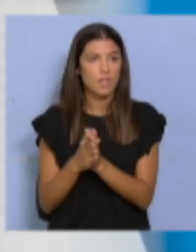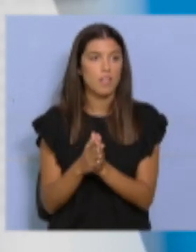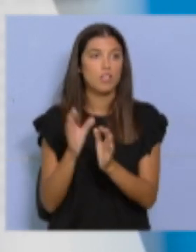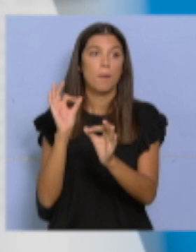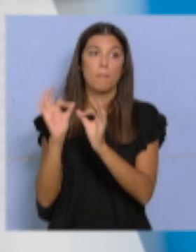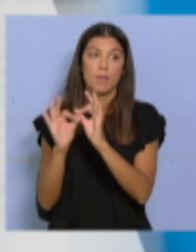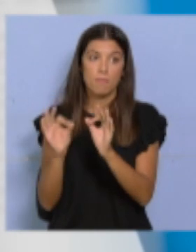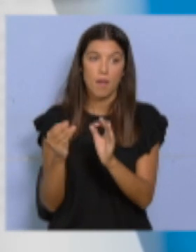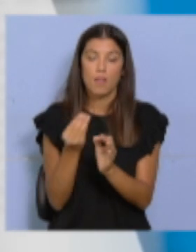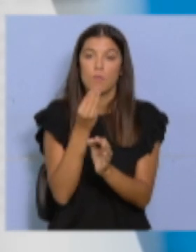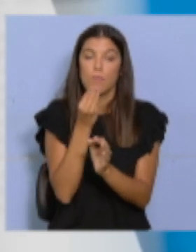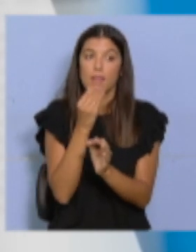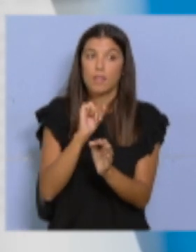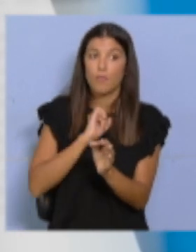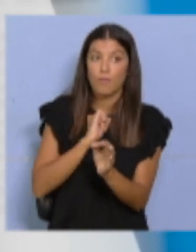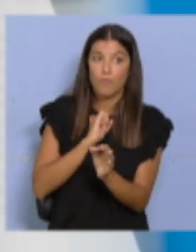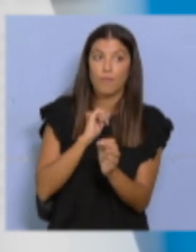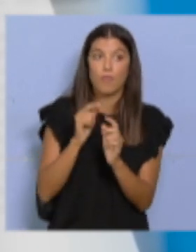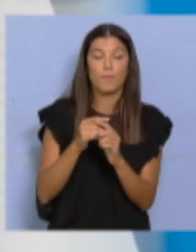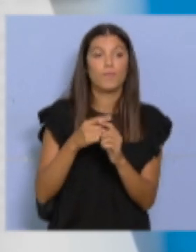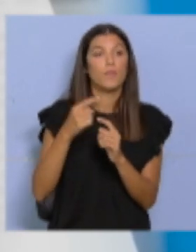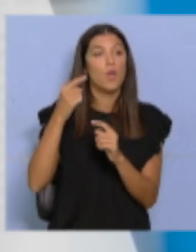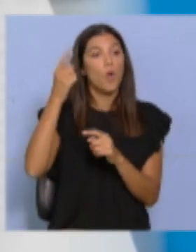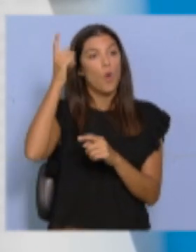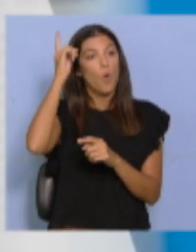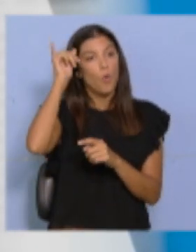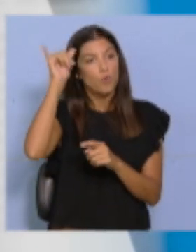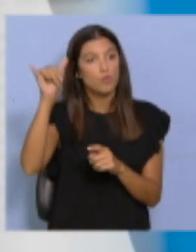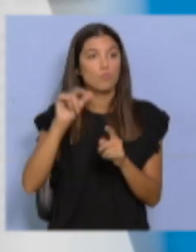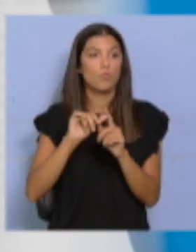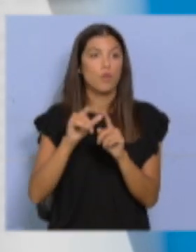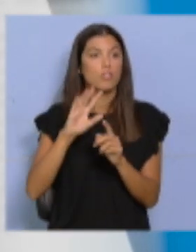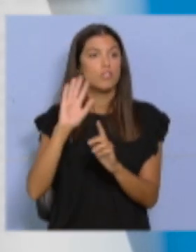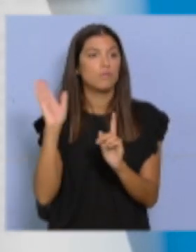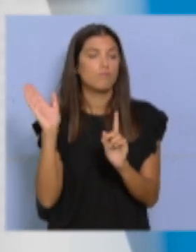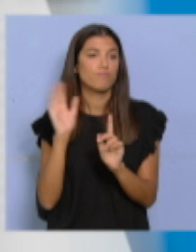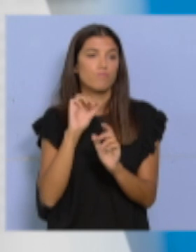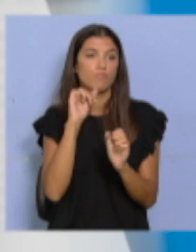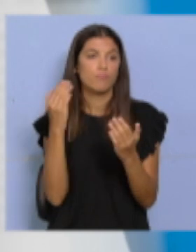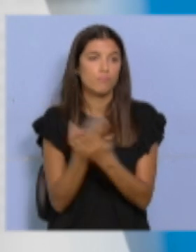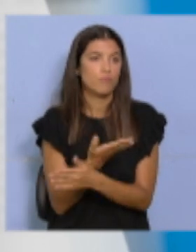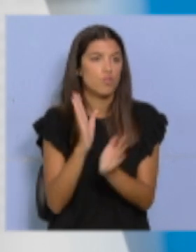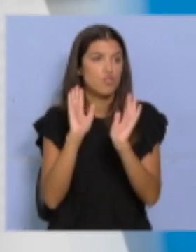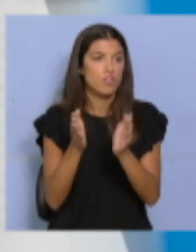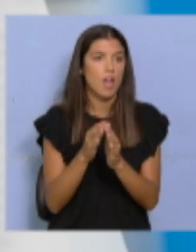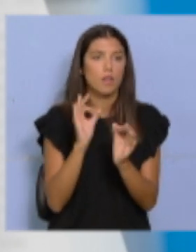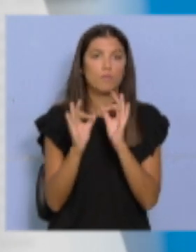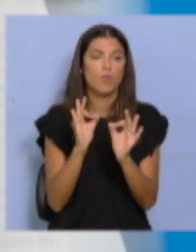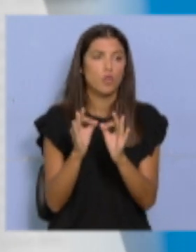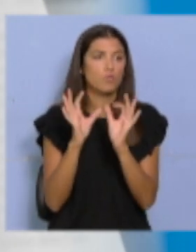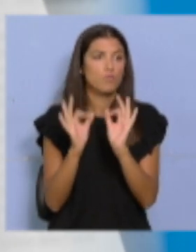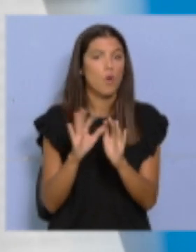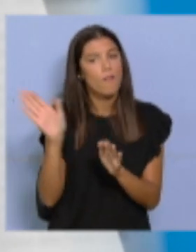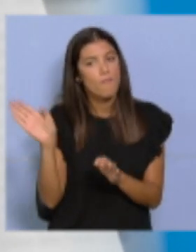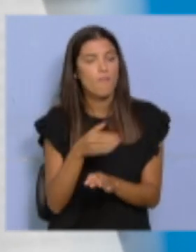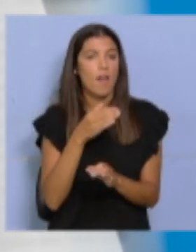Preparei o meu banquete, os bois e os cevados foram abatidos. Tudo está pronto, vinde às